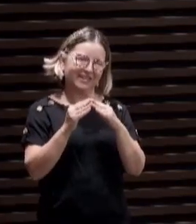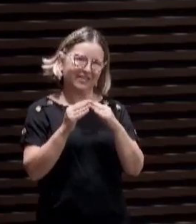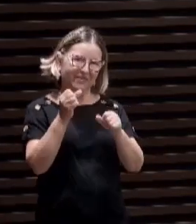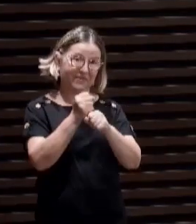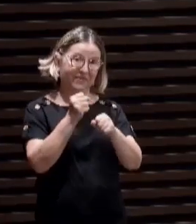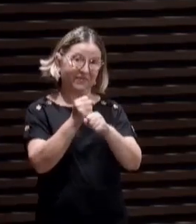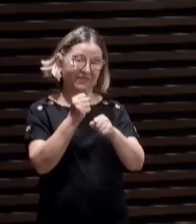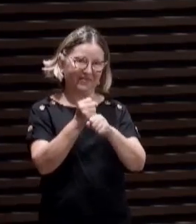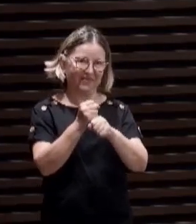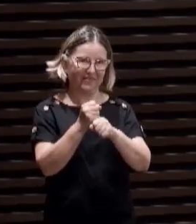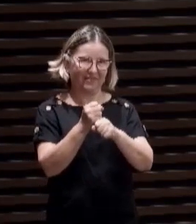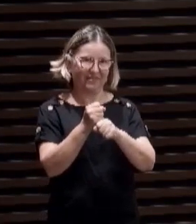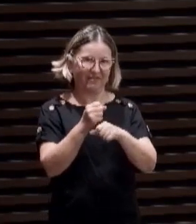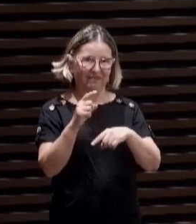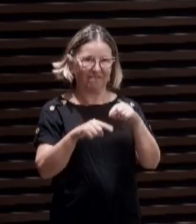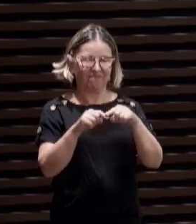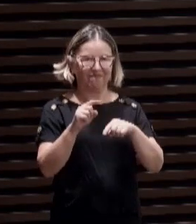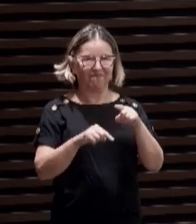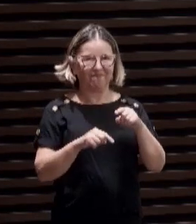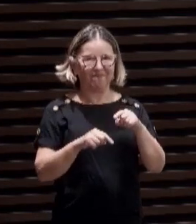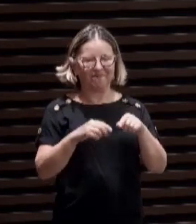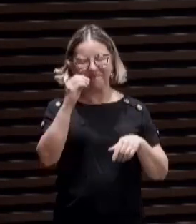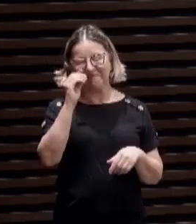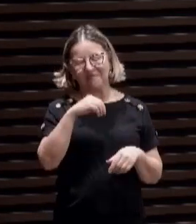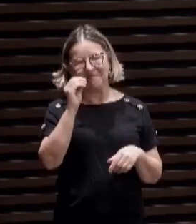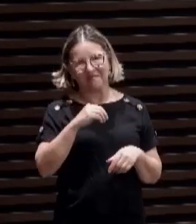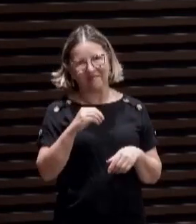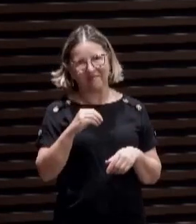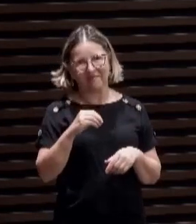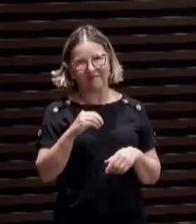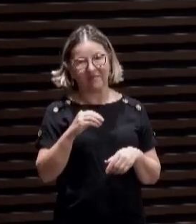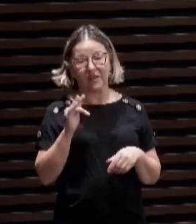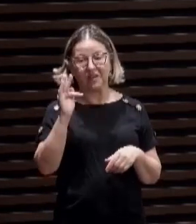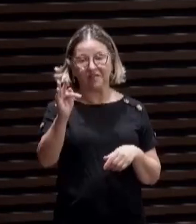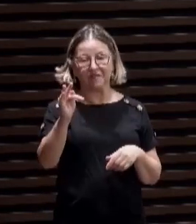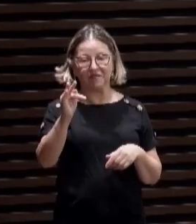e construída com materiais pobres. E uma hora ela vai ruir.